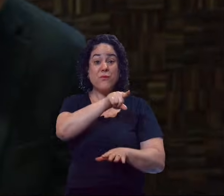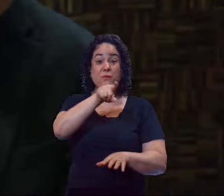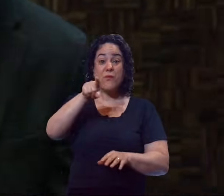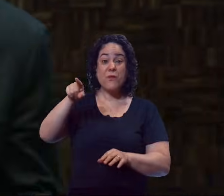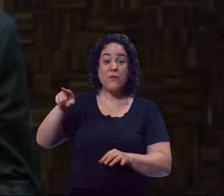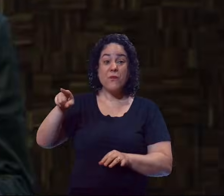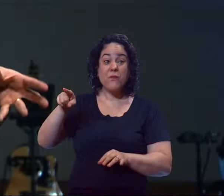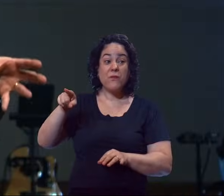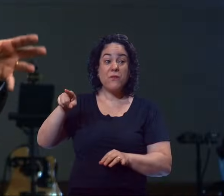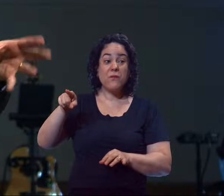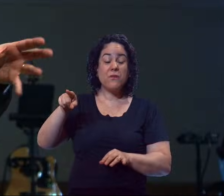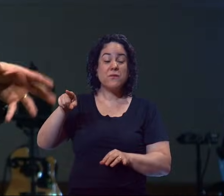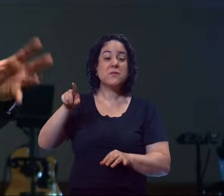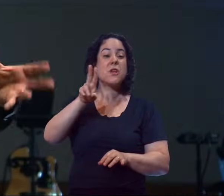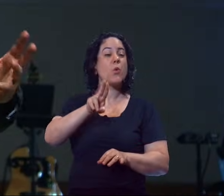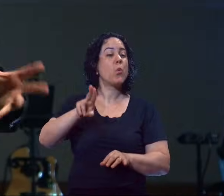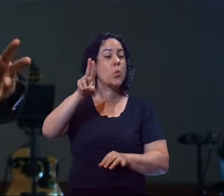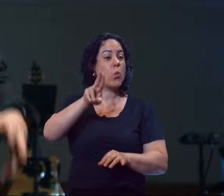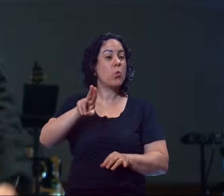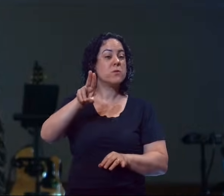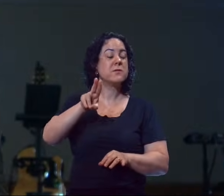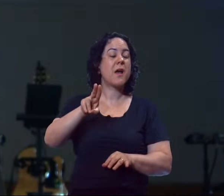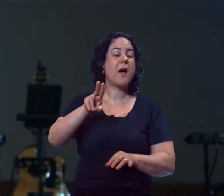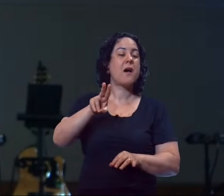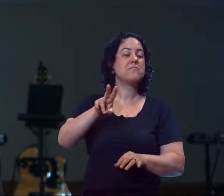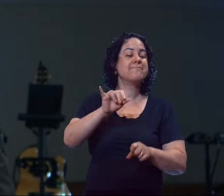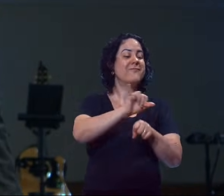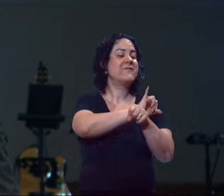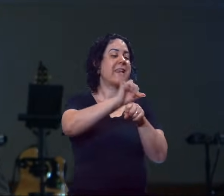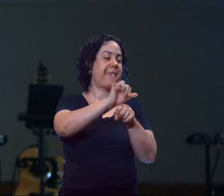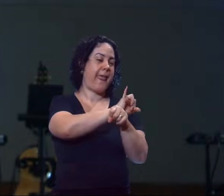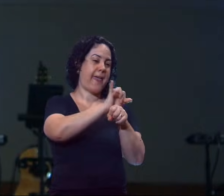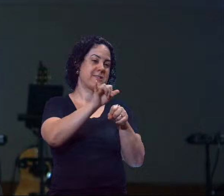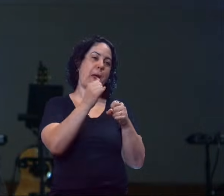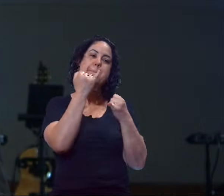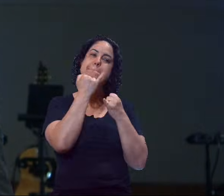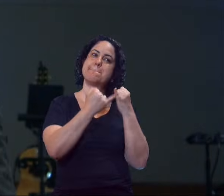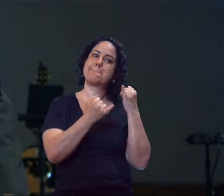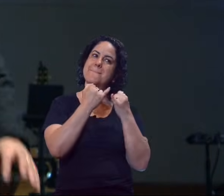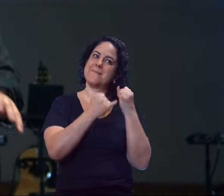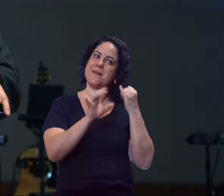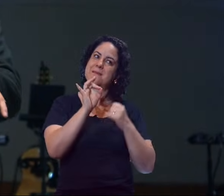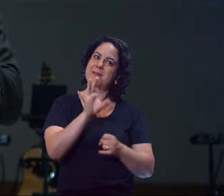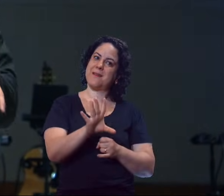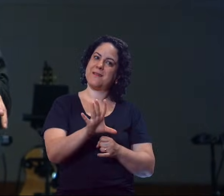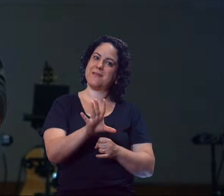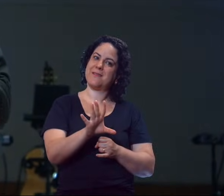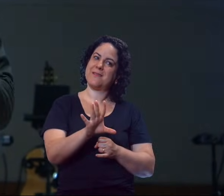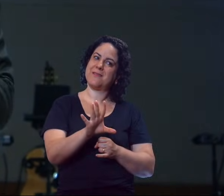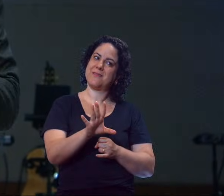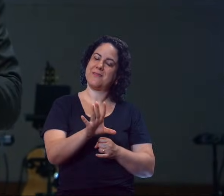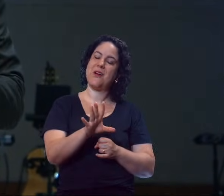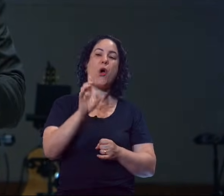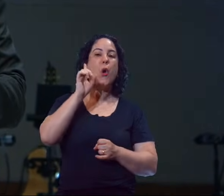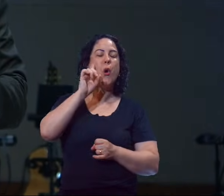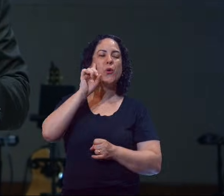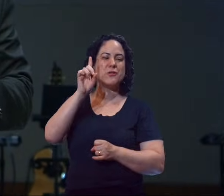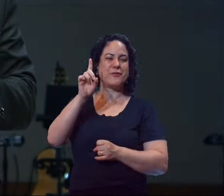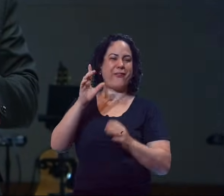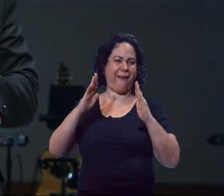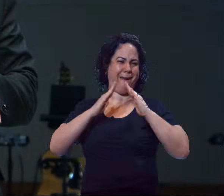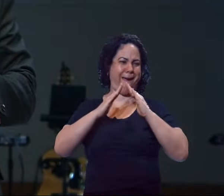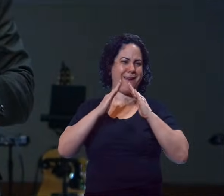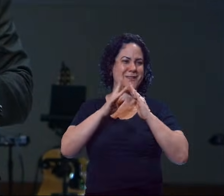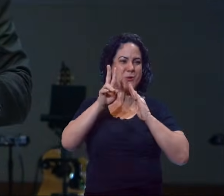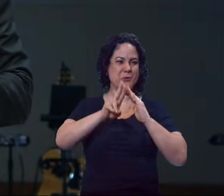você está usando a caixa de ferramentas pela metade. Esses dias eu fui pegar minha caixa de ferramenta lá em casa,